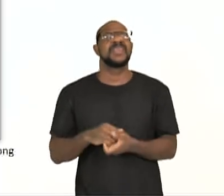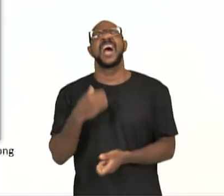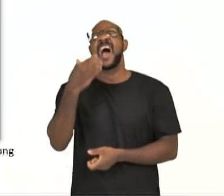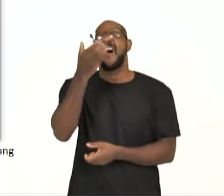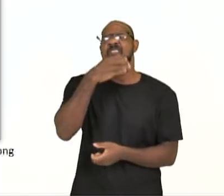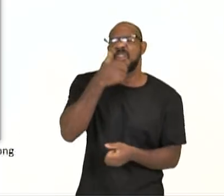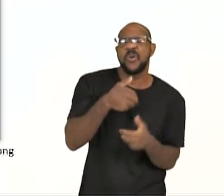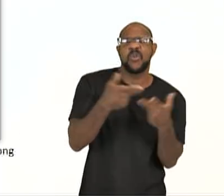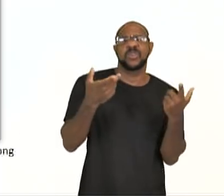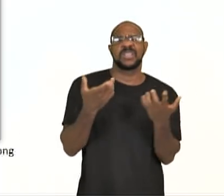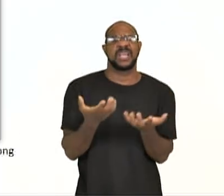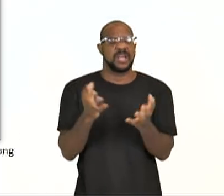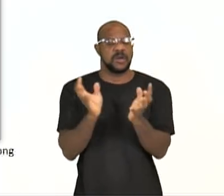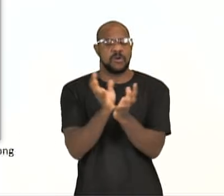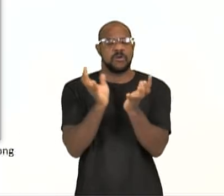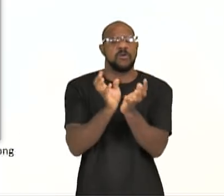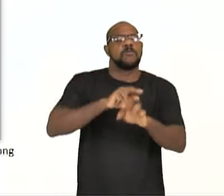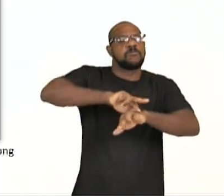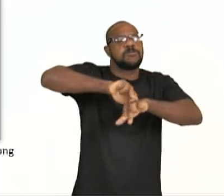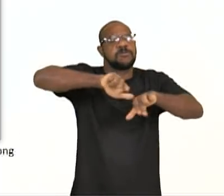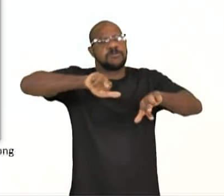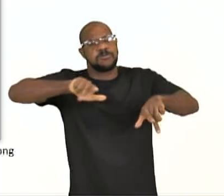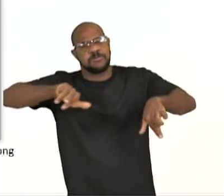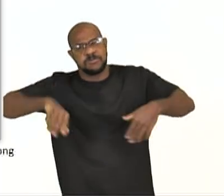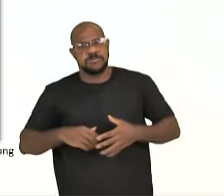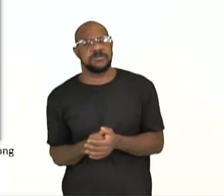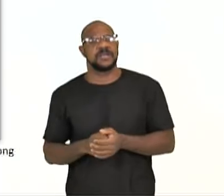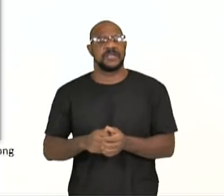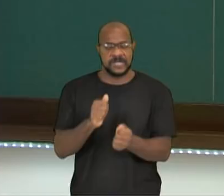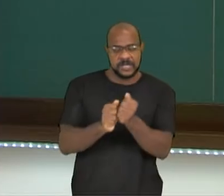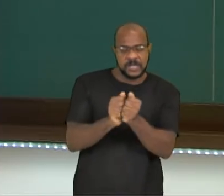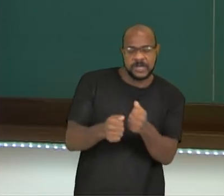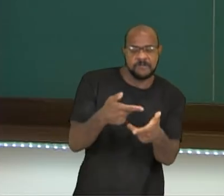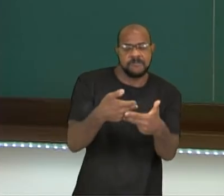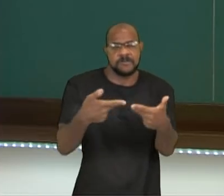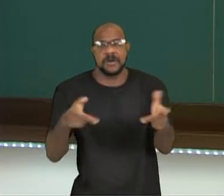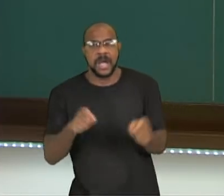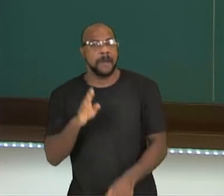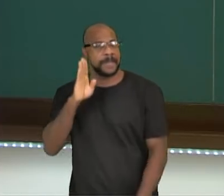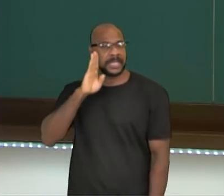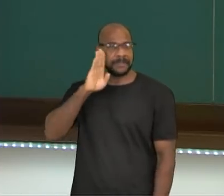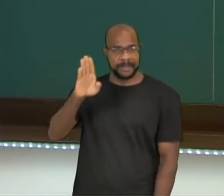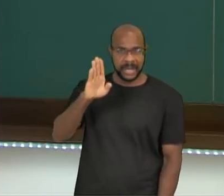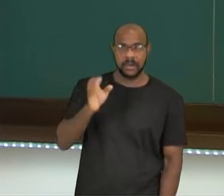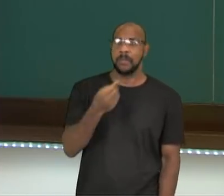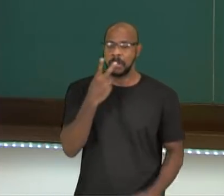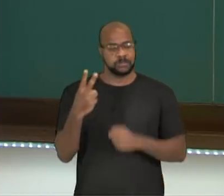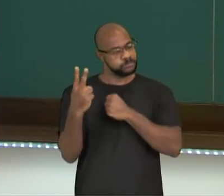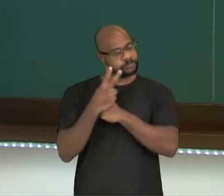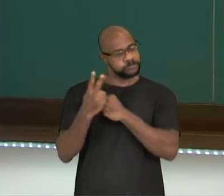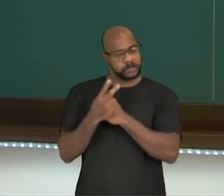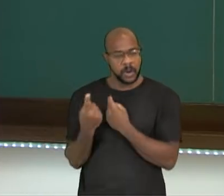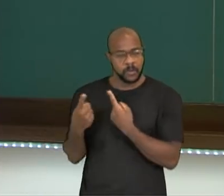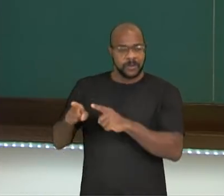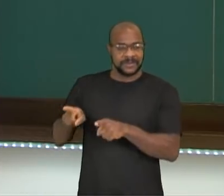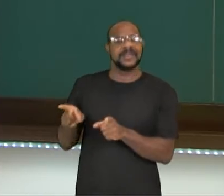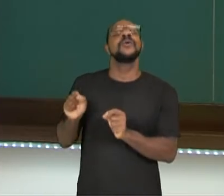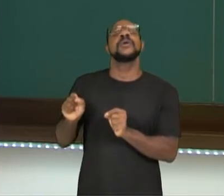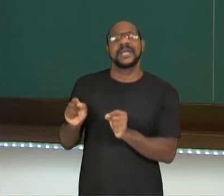legumes, verduras, cereais integrais, feijões são os principais alimentos protetores contra o câncer.